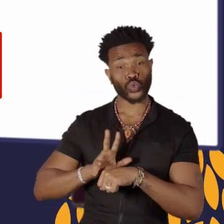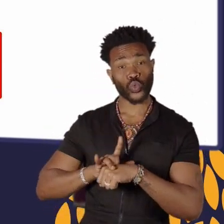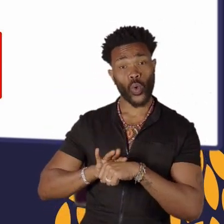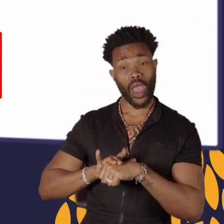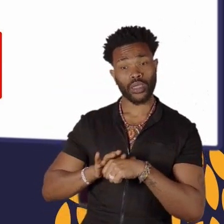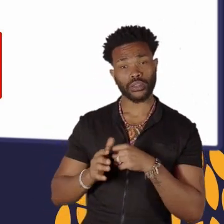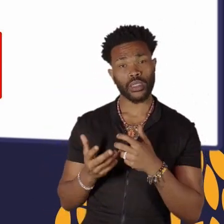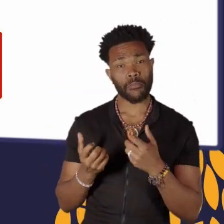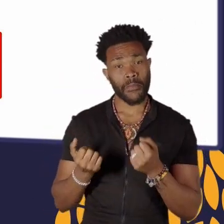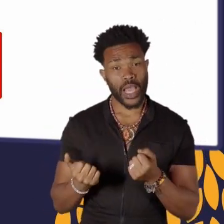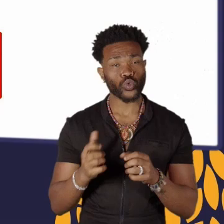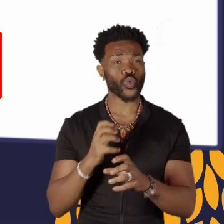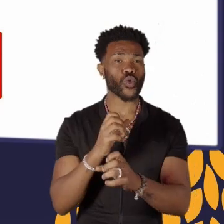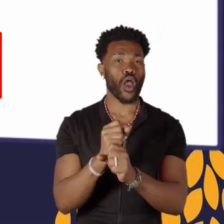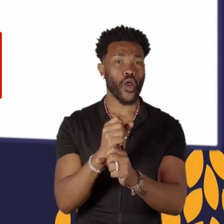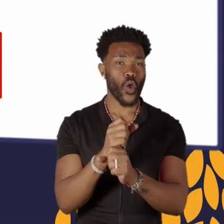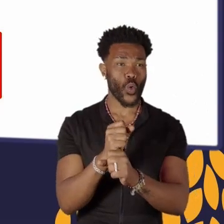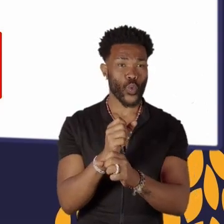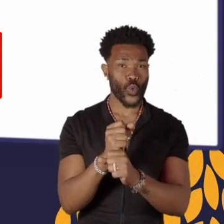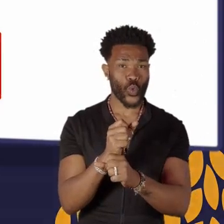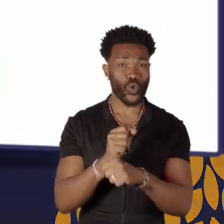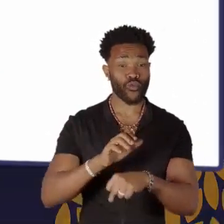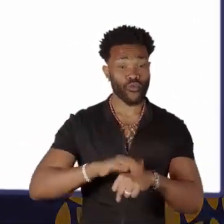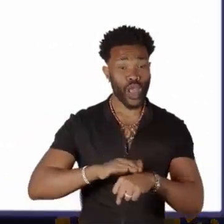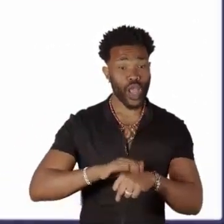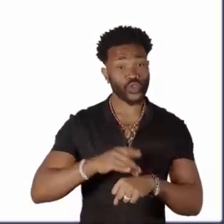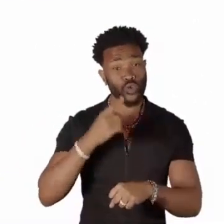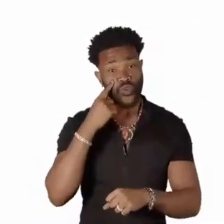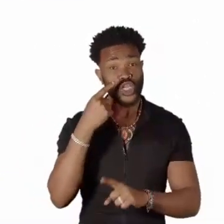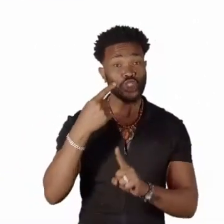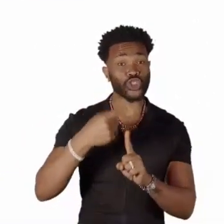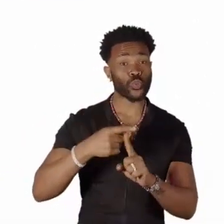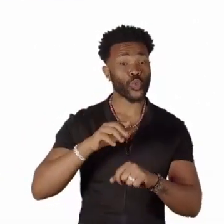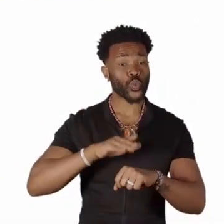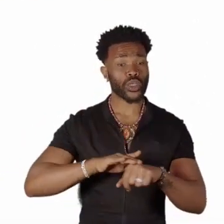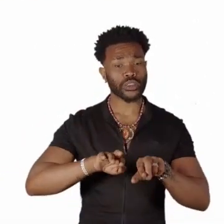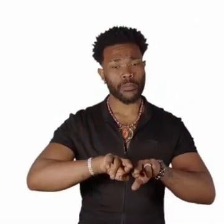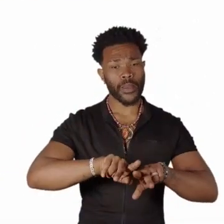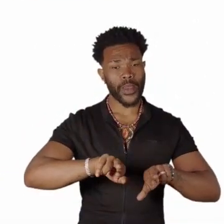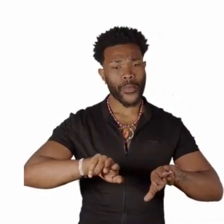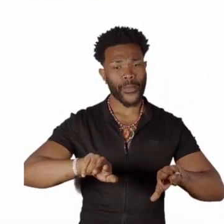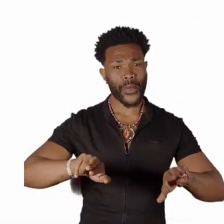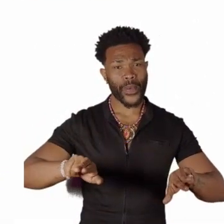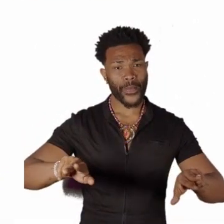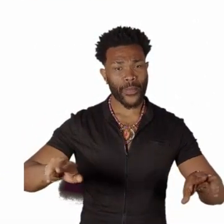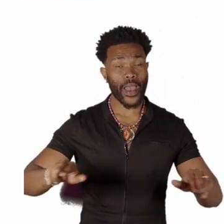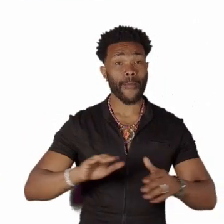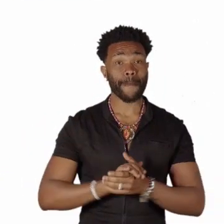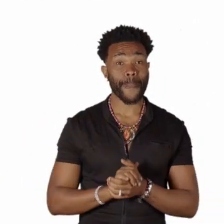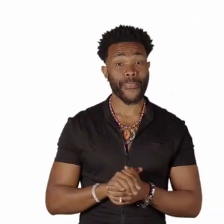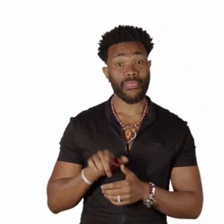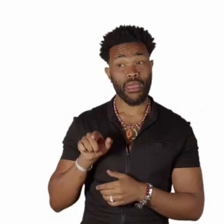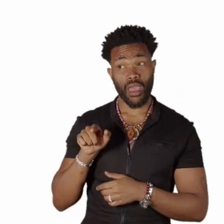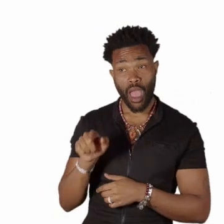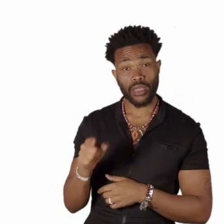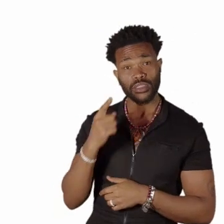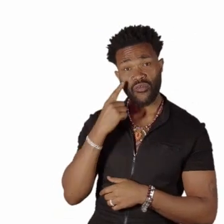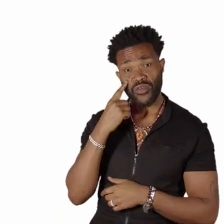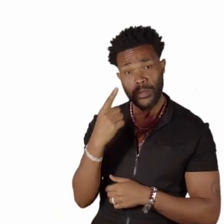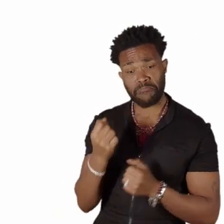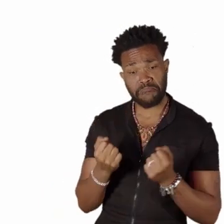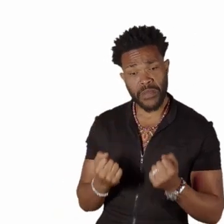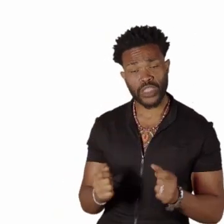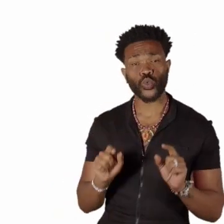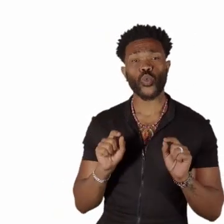cálculo feito com relação a diferentes tipos de doença, quando ela pesa no sentido